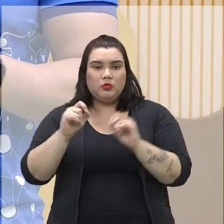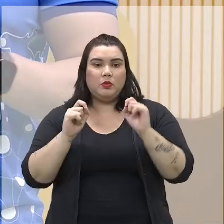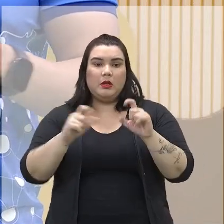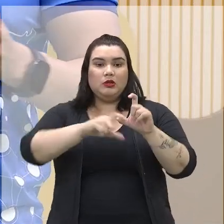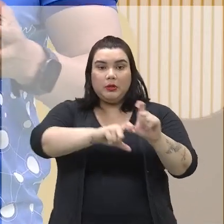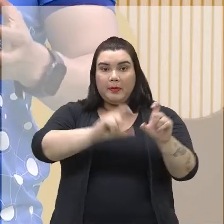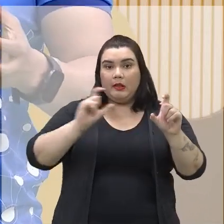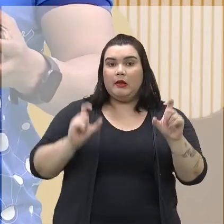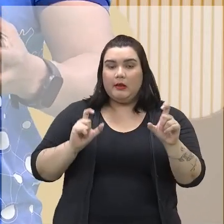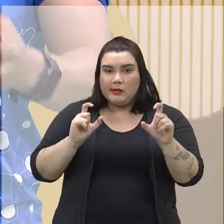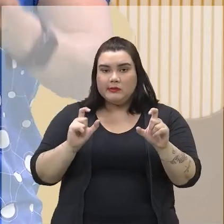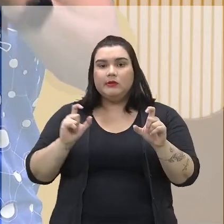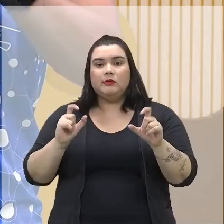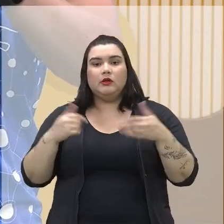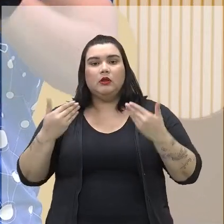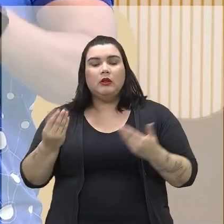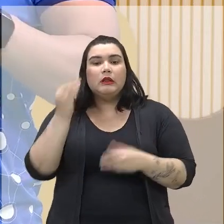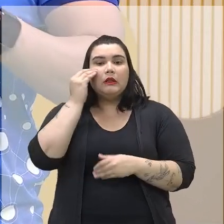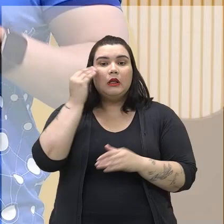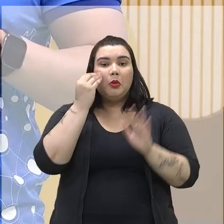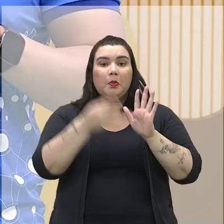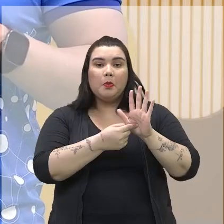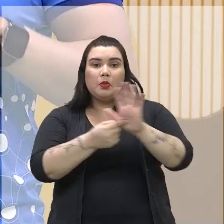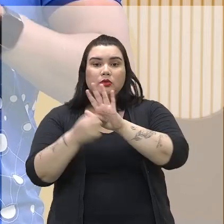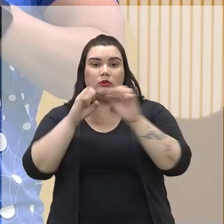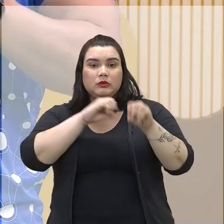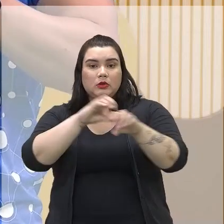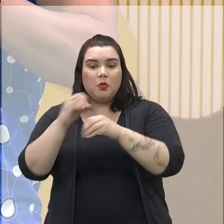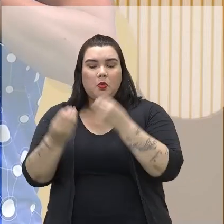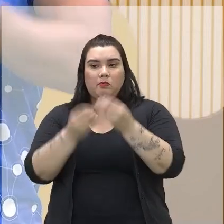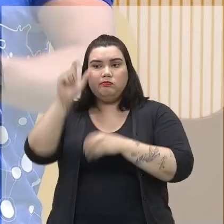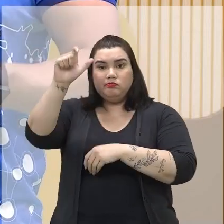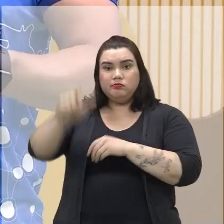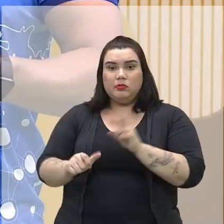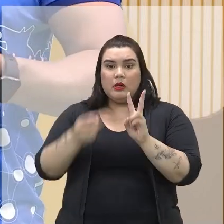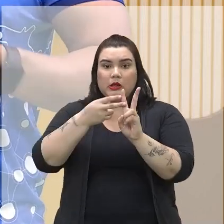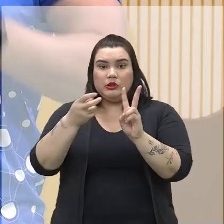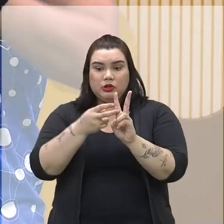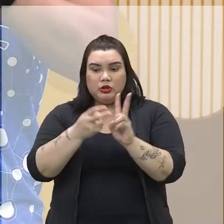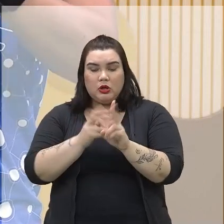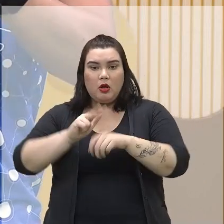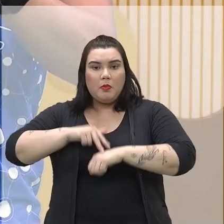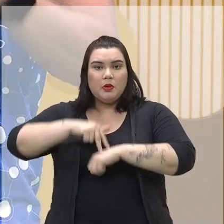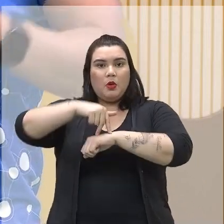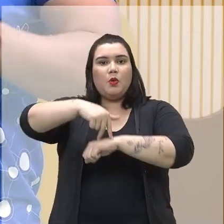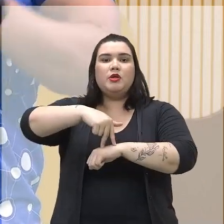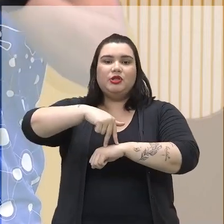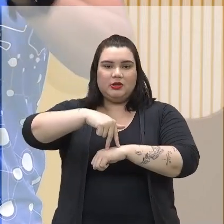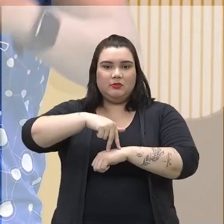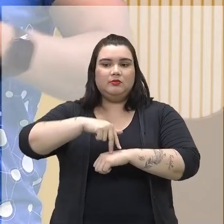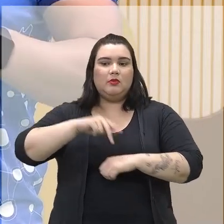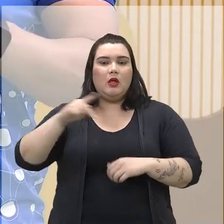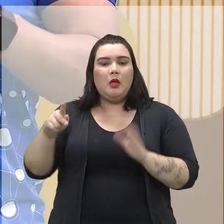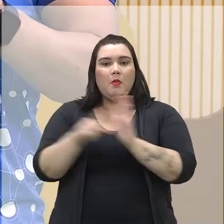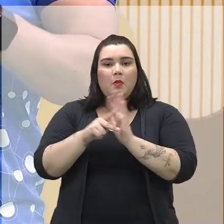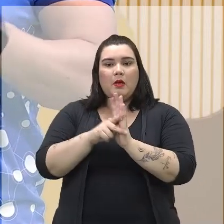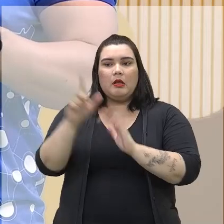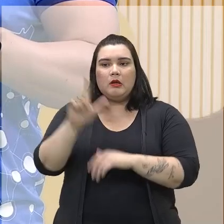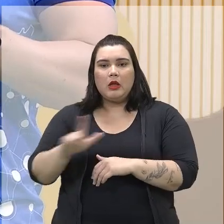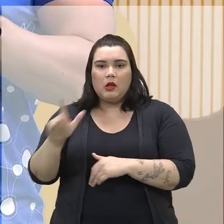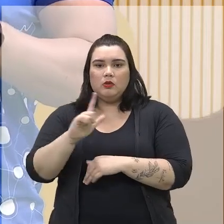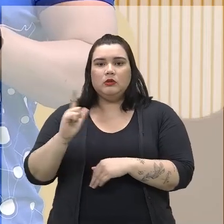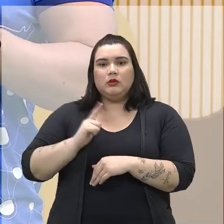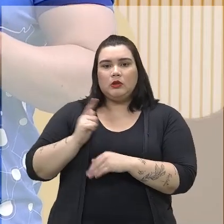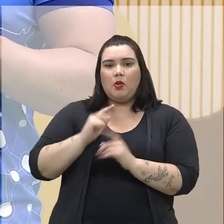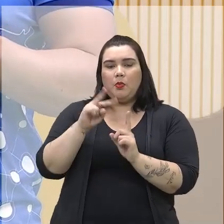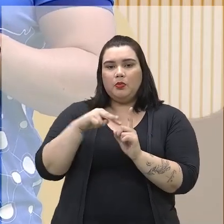especial, que a gente vai tentar trazer e mostrar o indígena como o herói, tá certo? Os movimentos, a literatura fez isso de uma forma